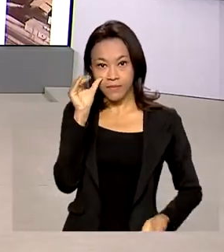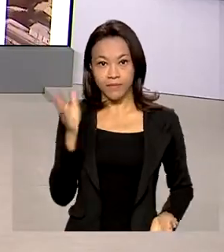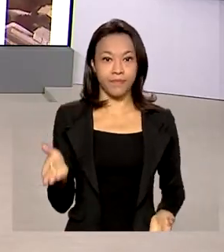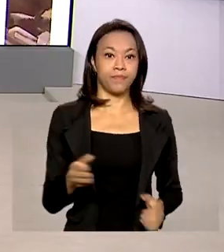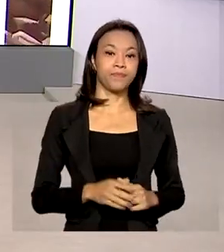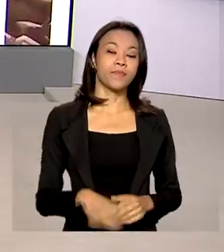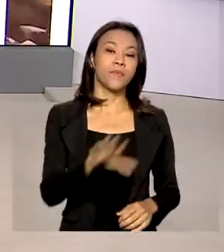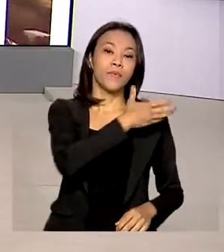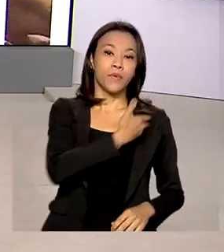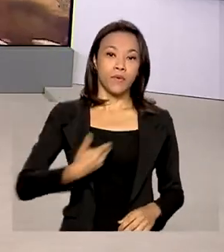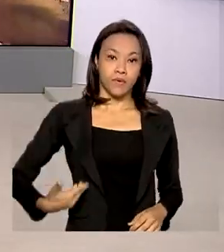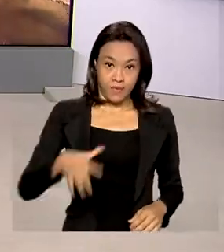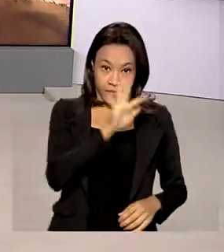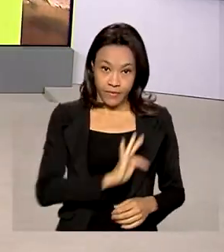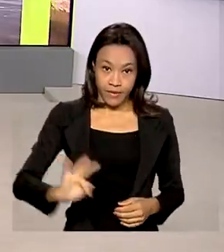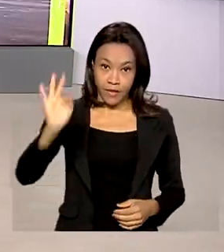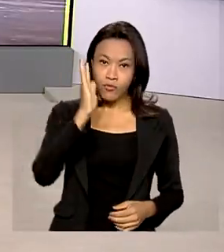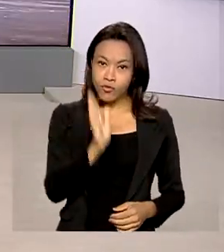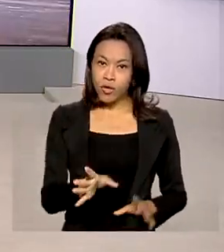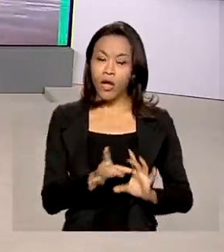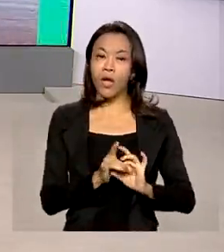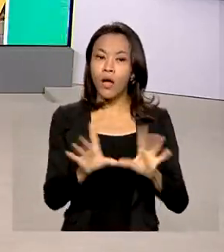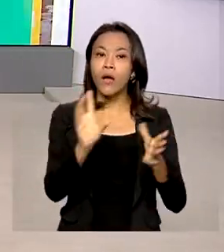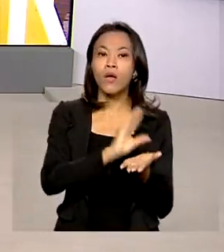O governo federal autorizou o repasse de